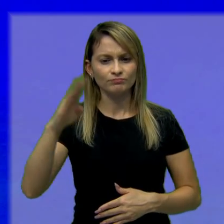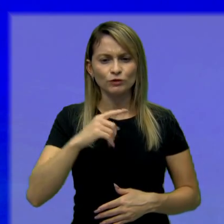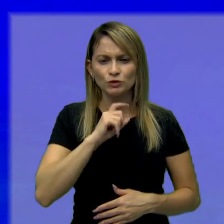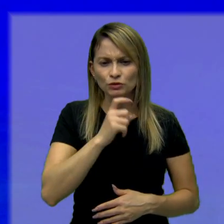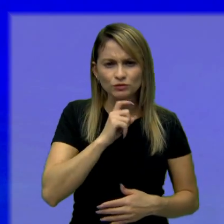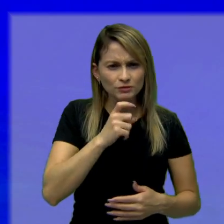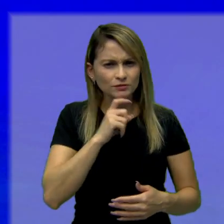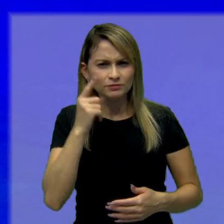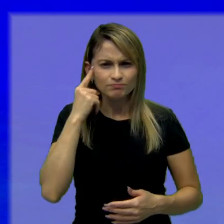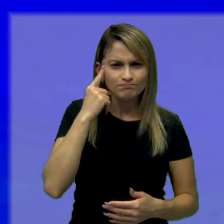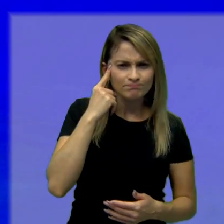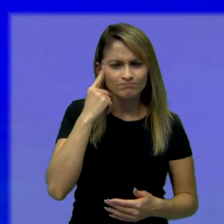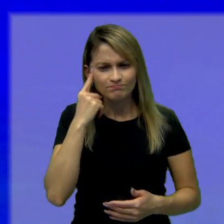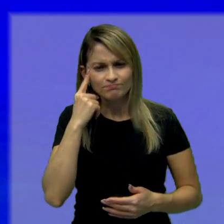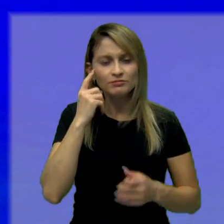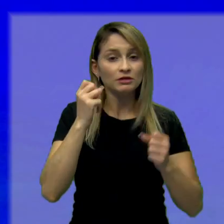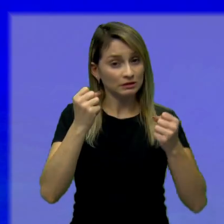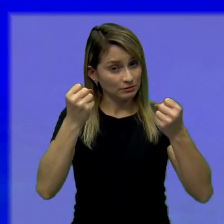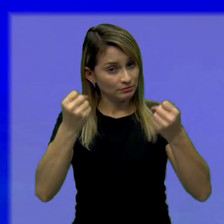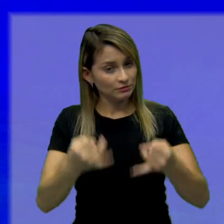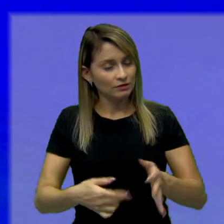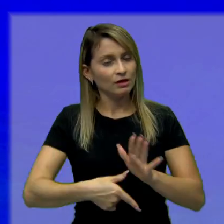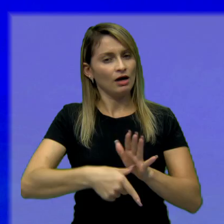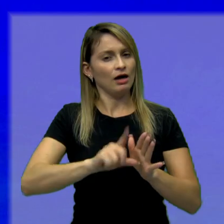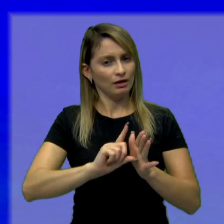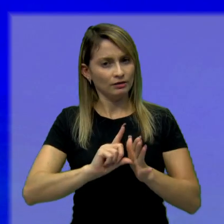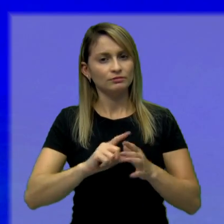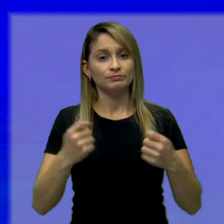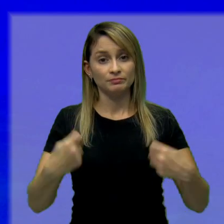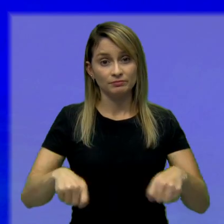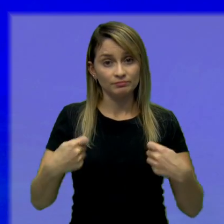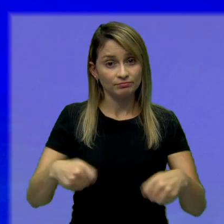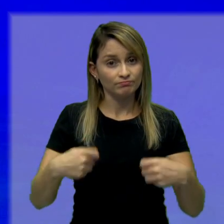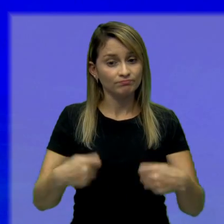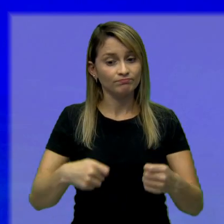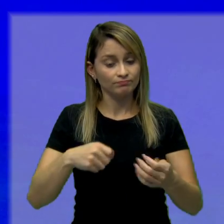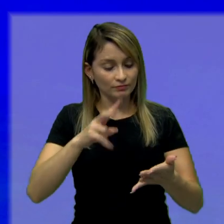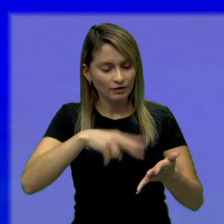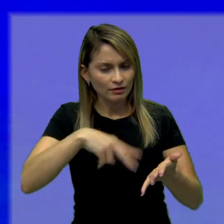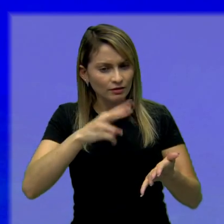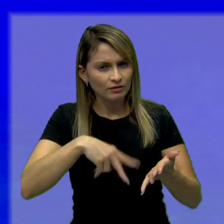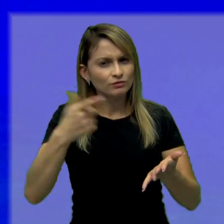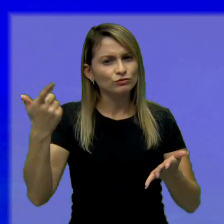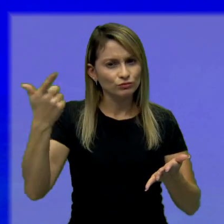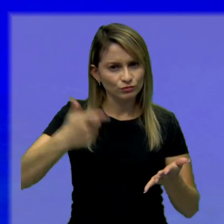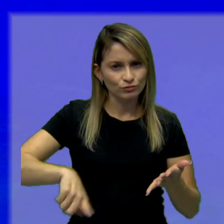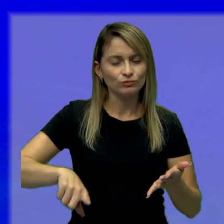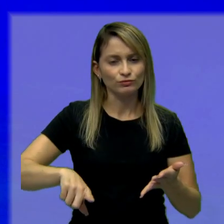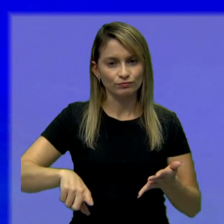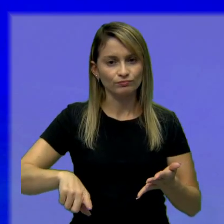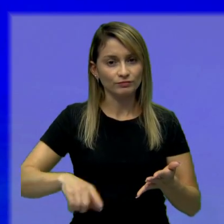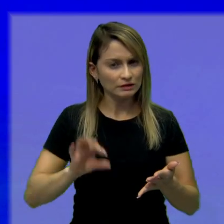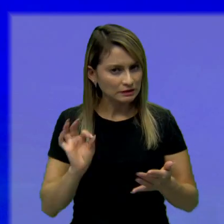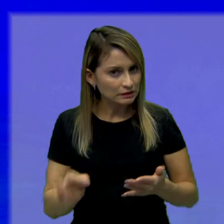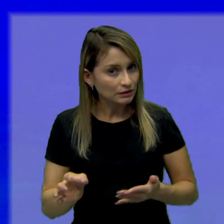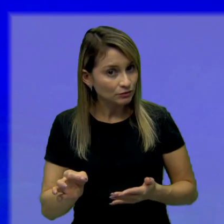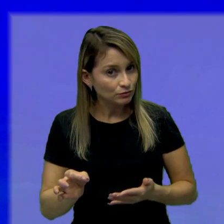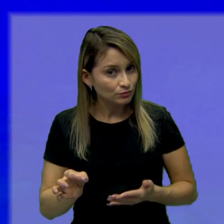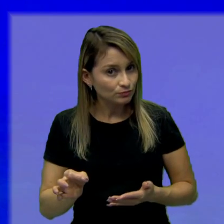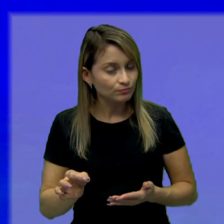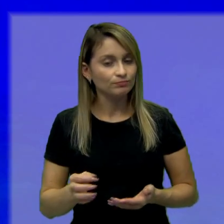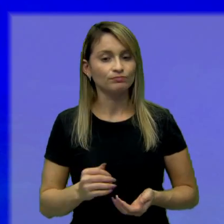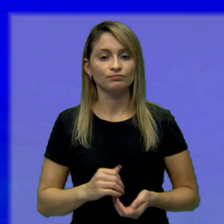profundamente as que você tem dúvida, não é assim? E como eu disse anteriormente, se necessário, leia o texto